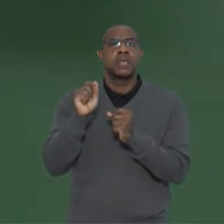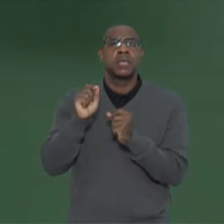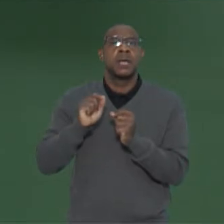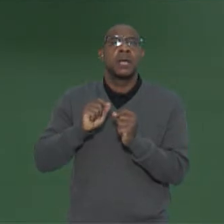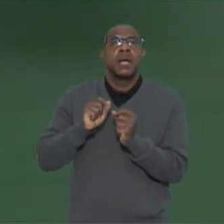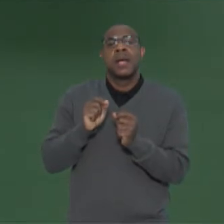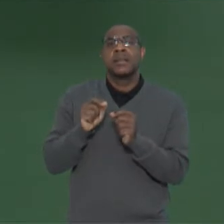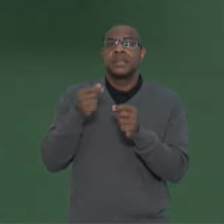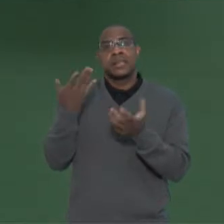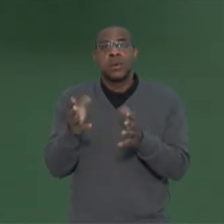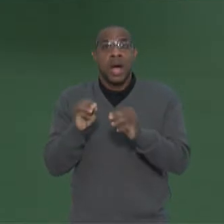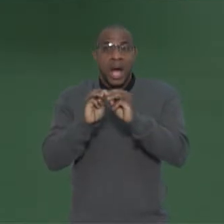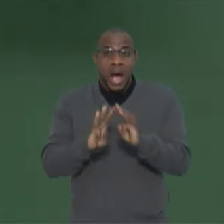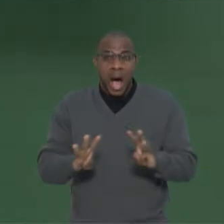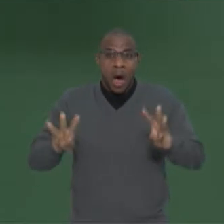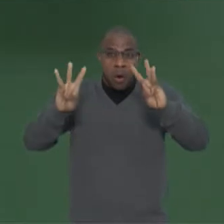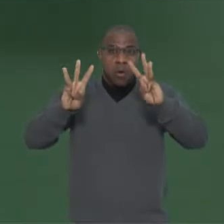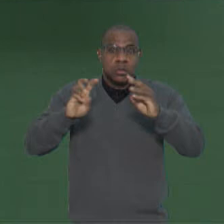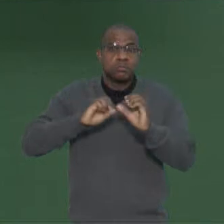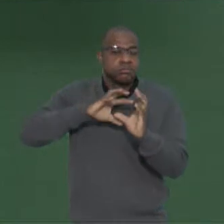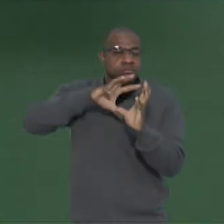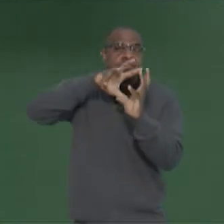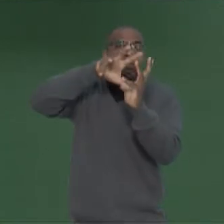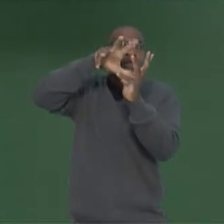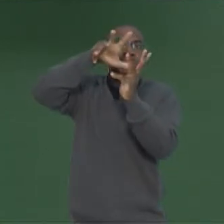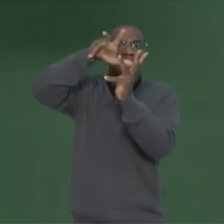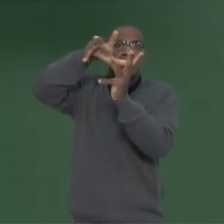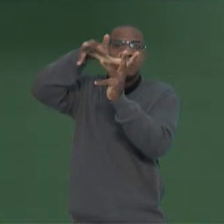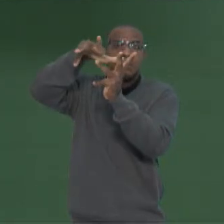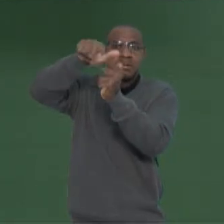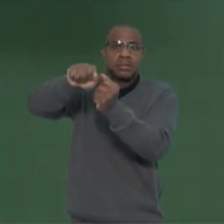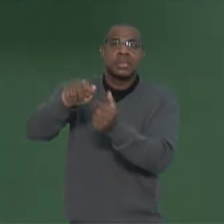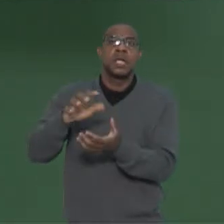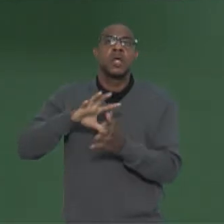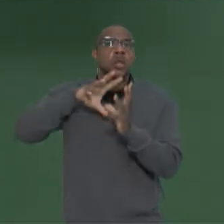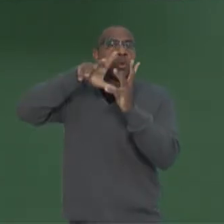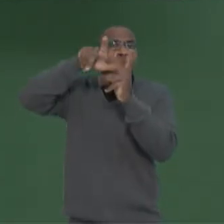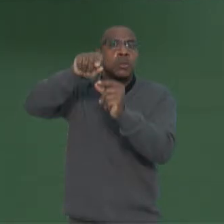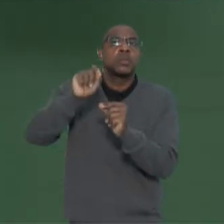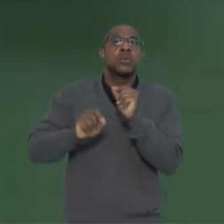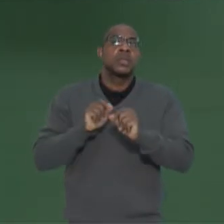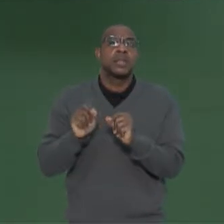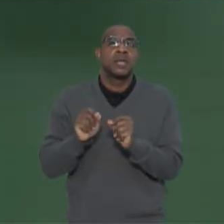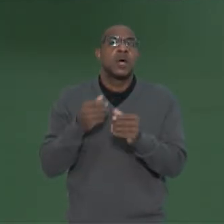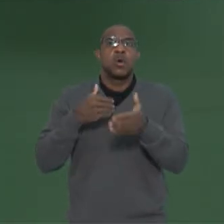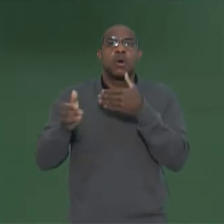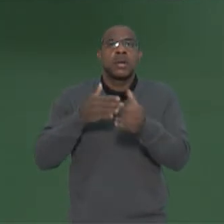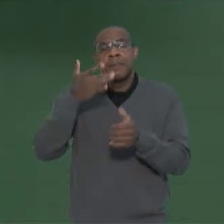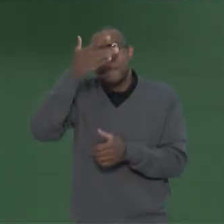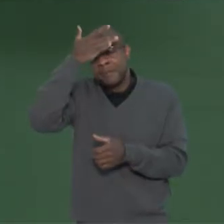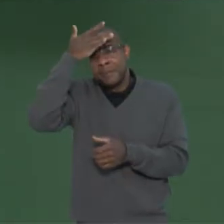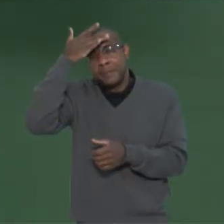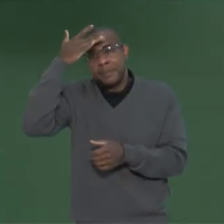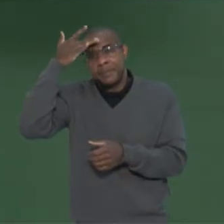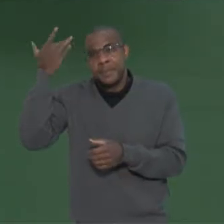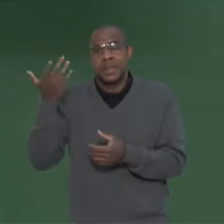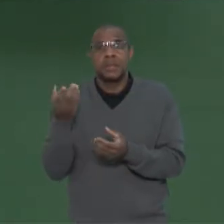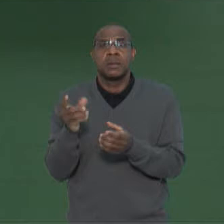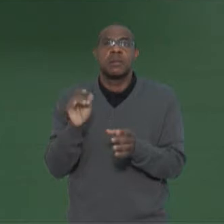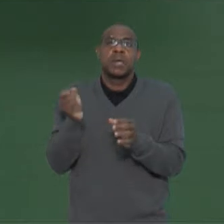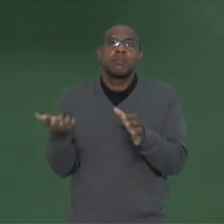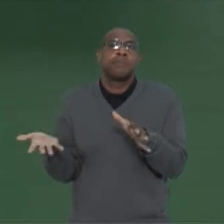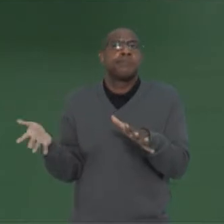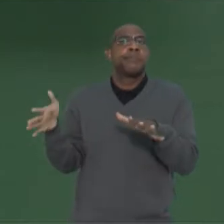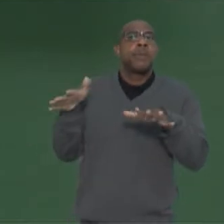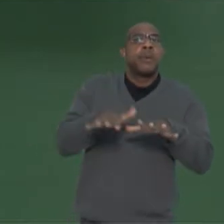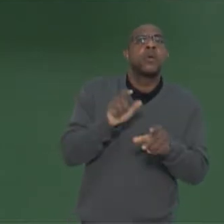nosso planeta, todos os continentes, todos os povos, raças, gêneros, toda essa questão de inclusão e